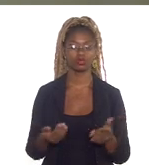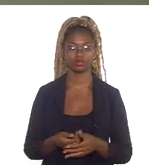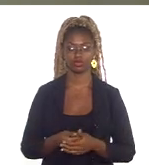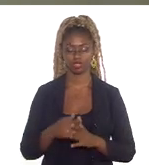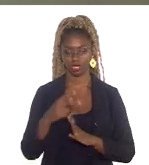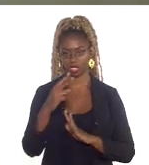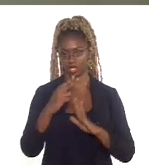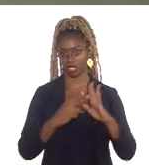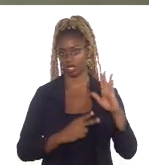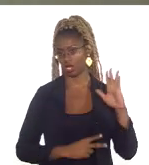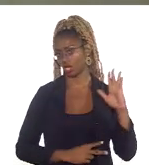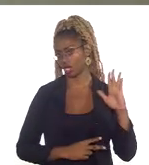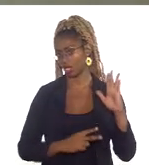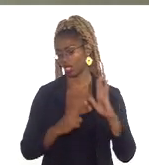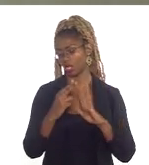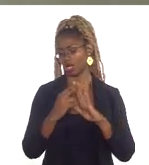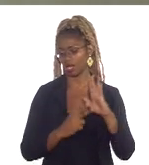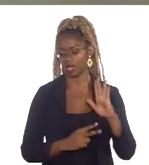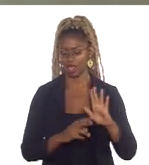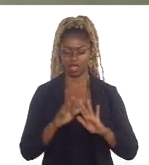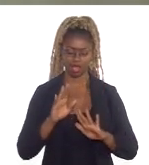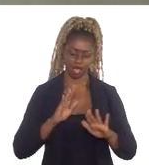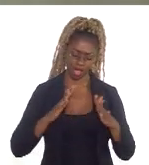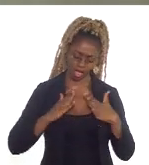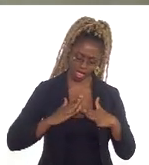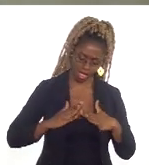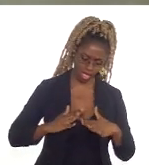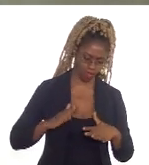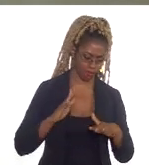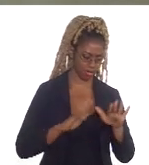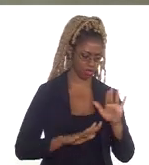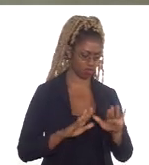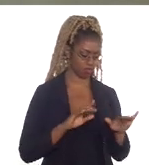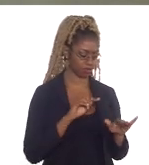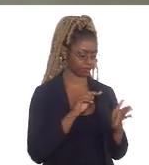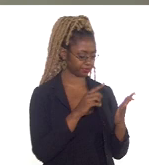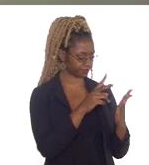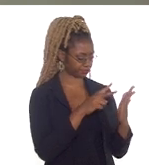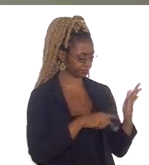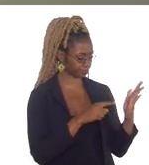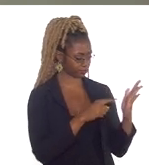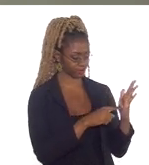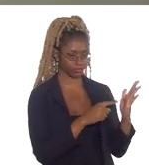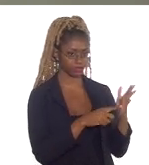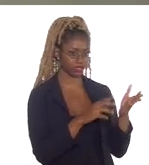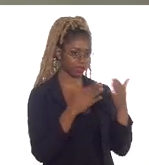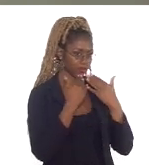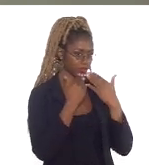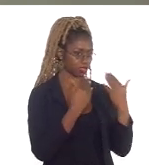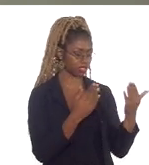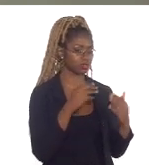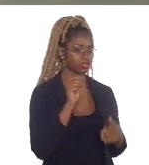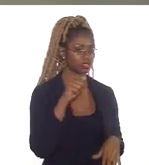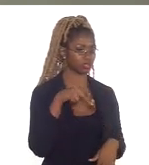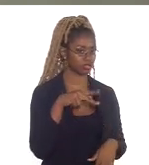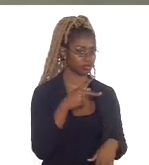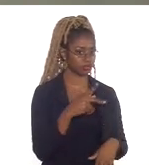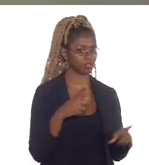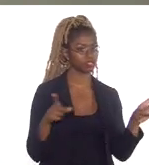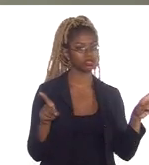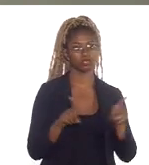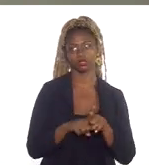ler com muito cuidado a apresentação da ANP, como